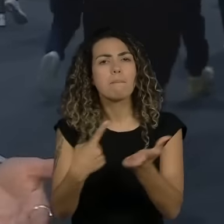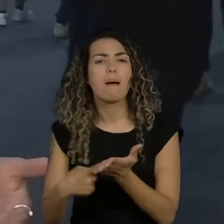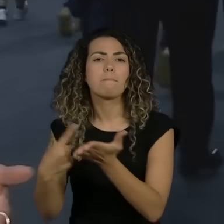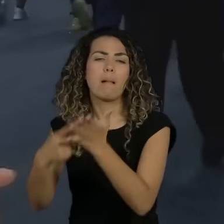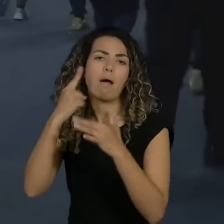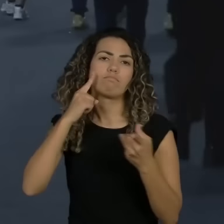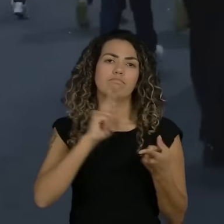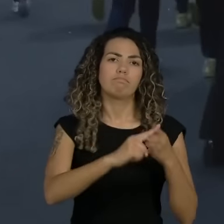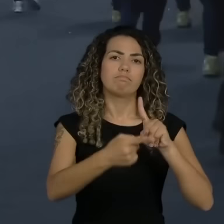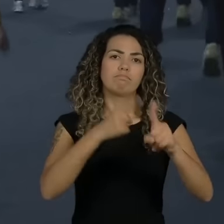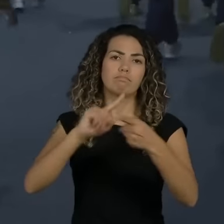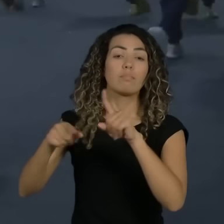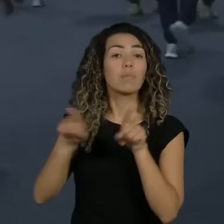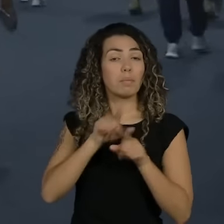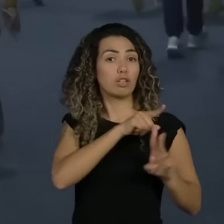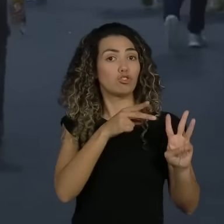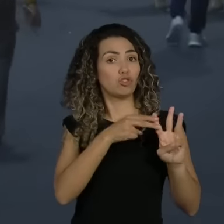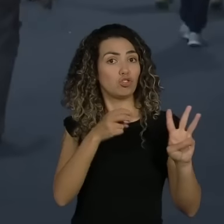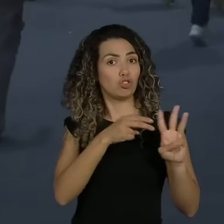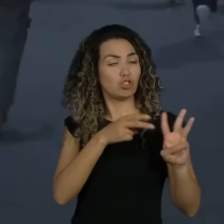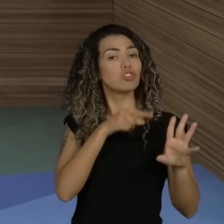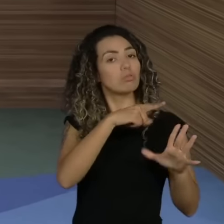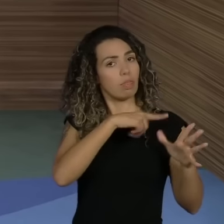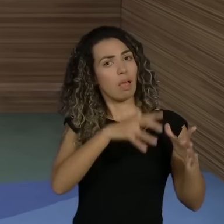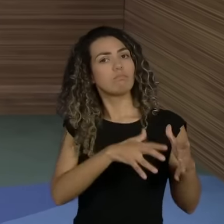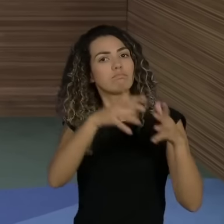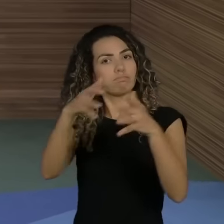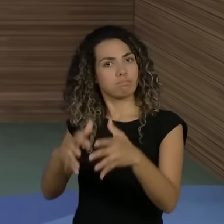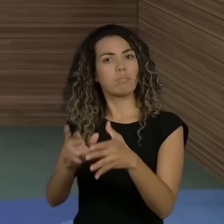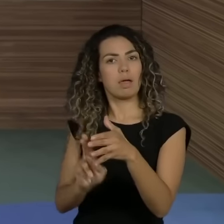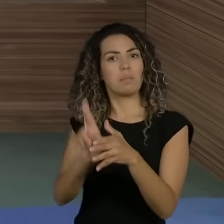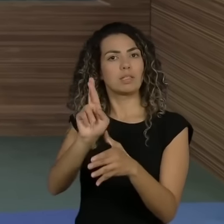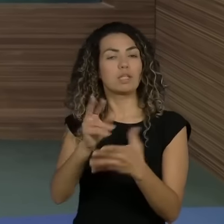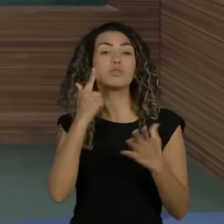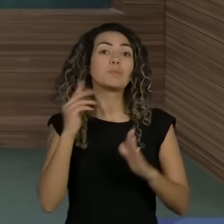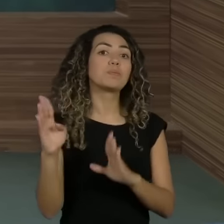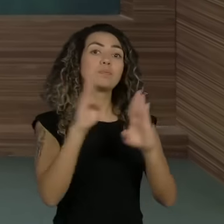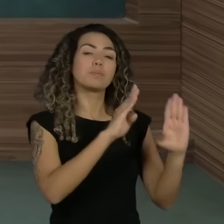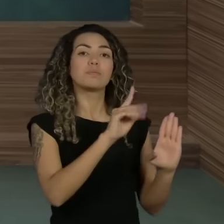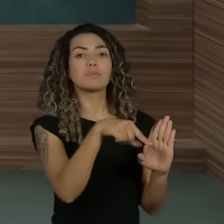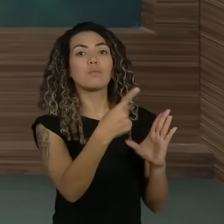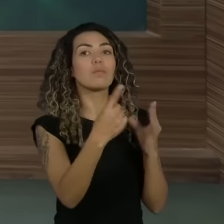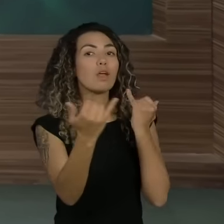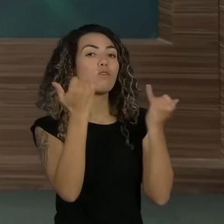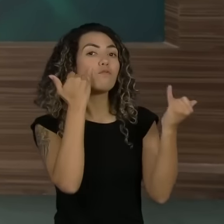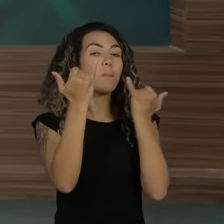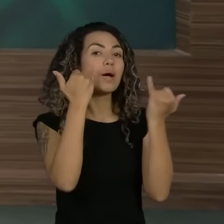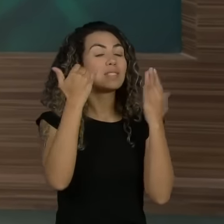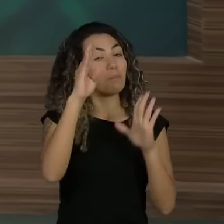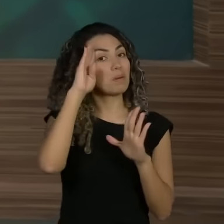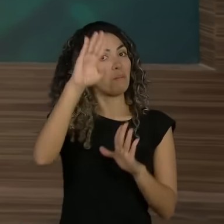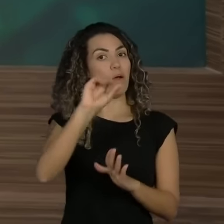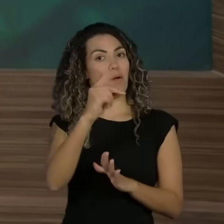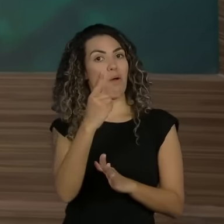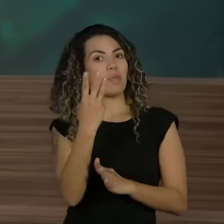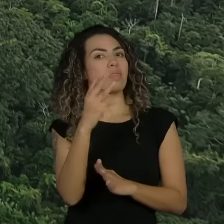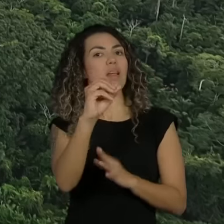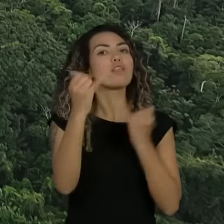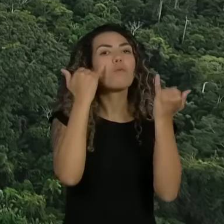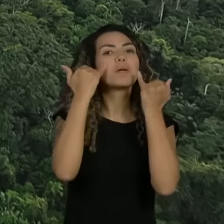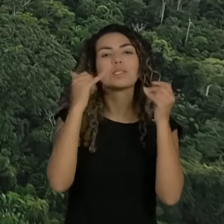como representantes dos povos indígenas de todo o mundo. A seguir, aqui no Repórter Eco especial da